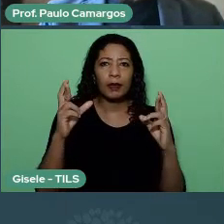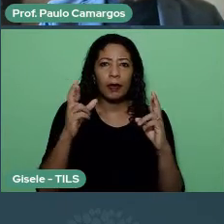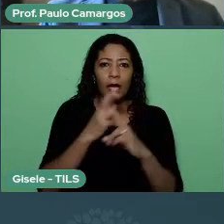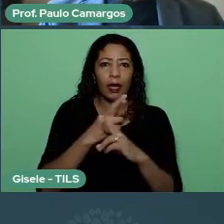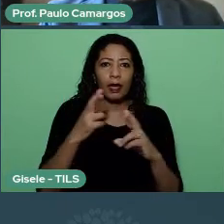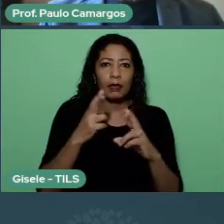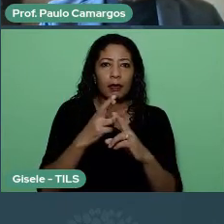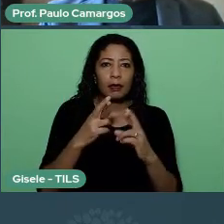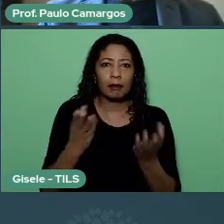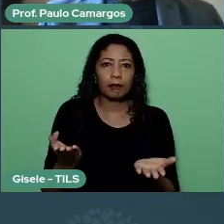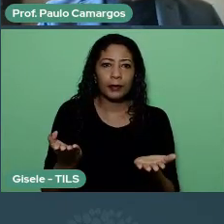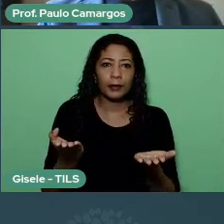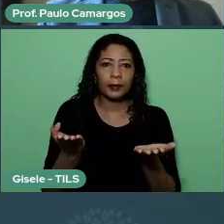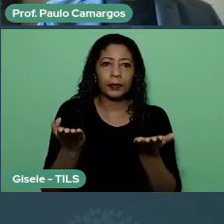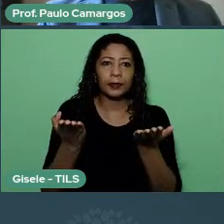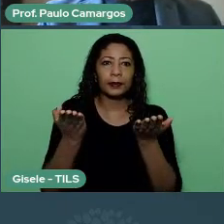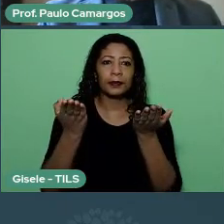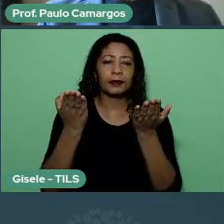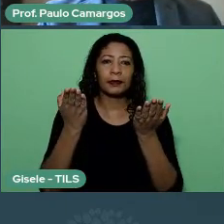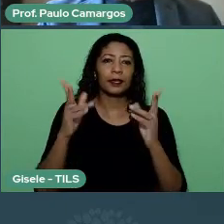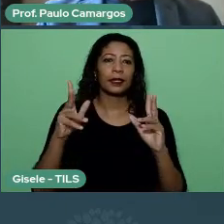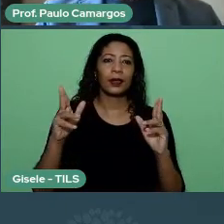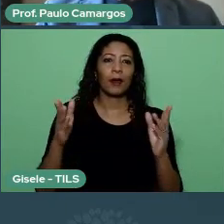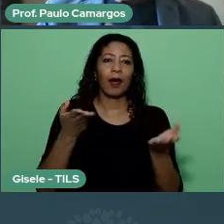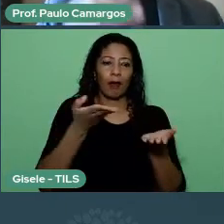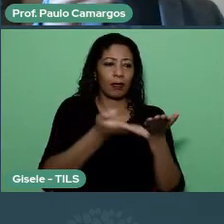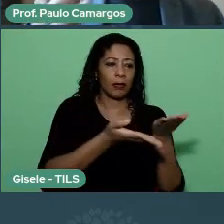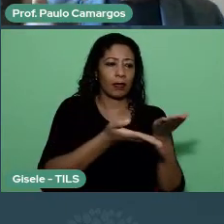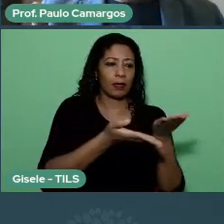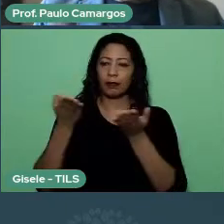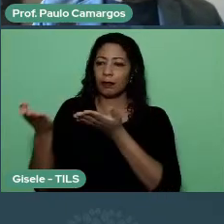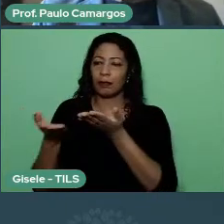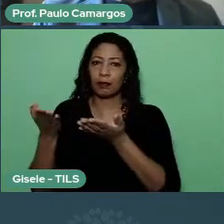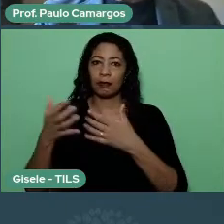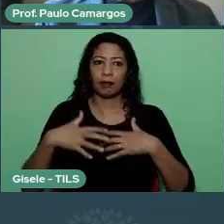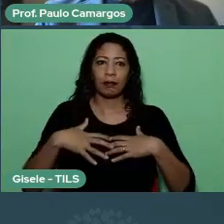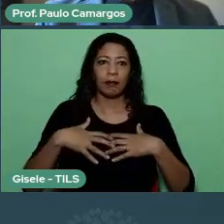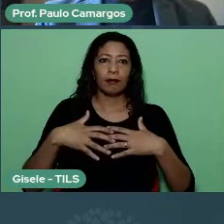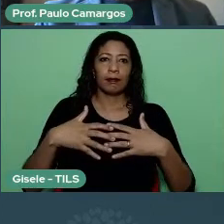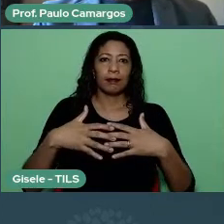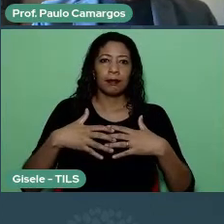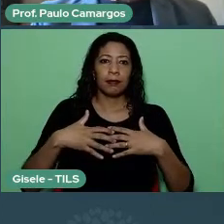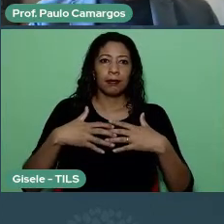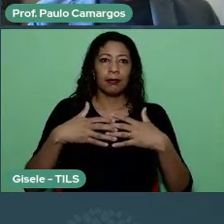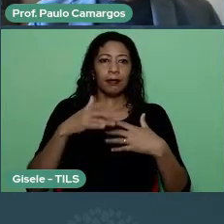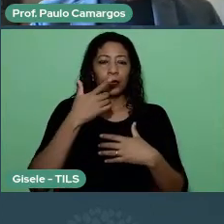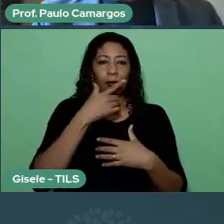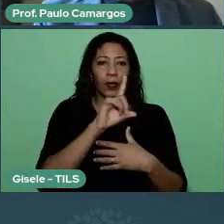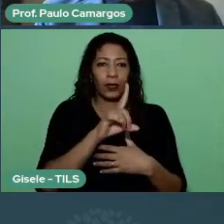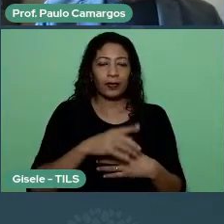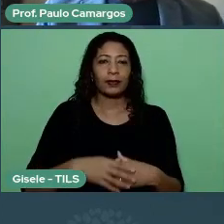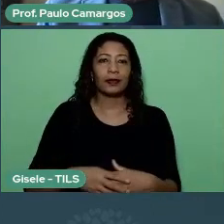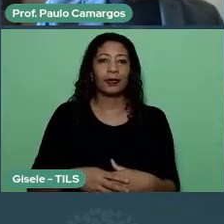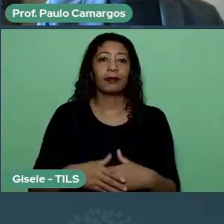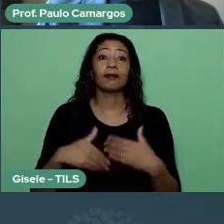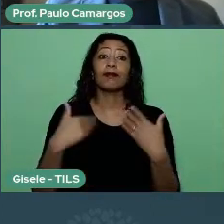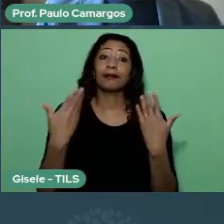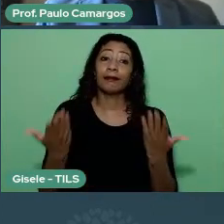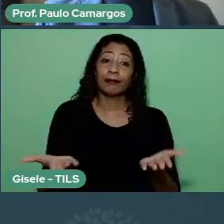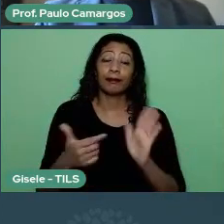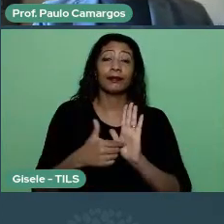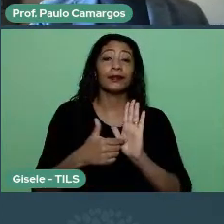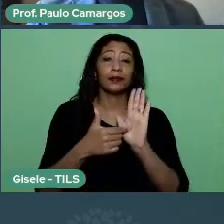elevadíssima entre o ACT e a função pulmonar. Com isso, revelando o seguinte: o ACT é, sim,